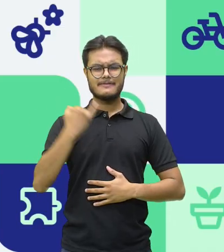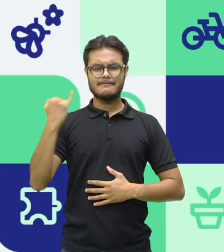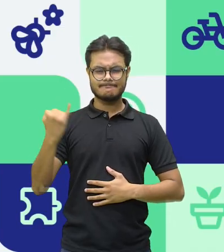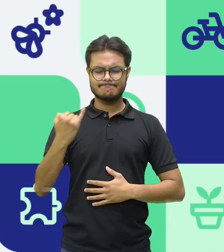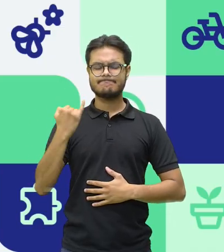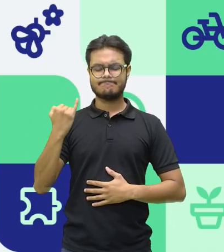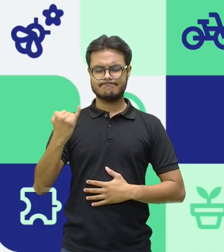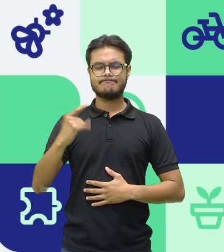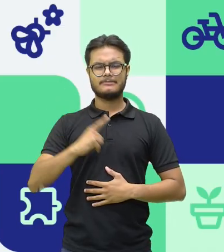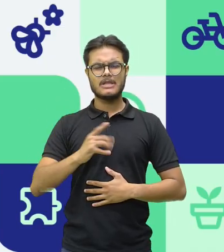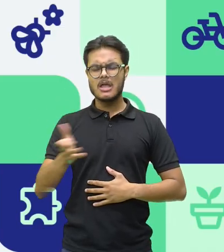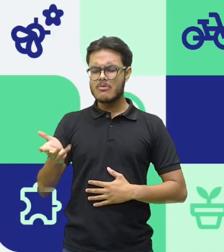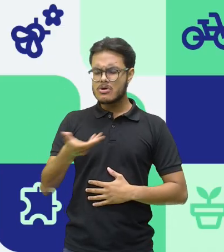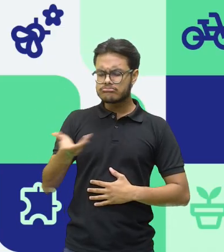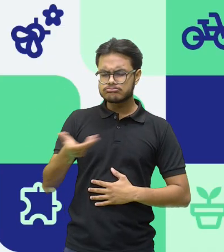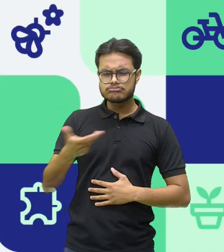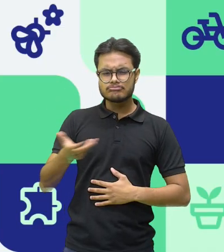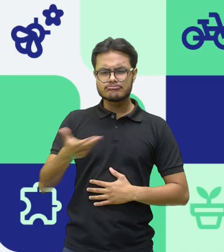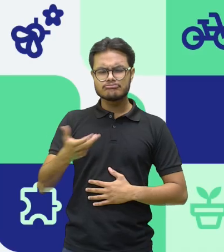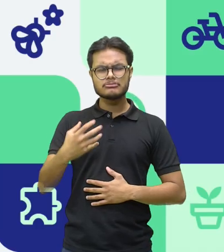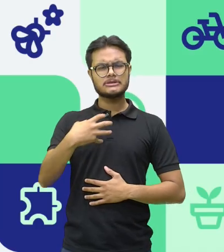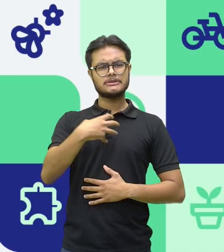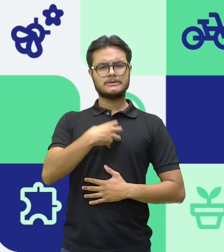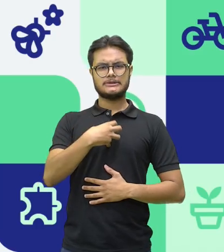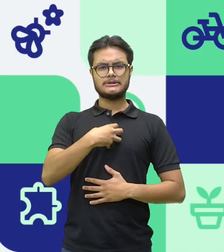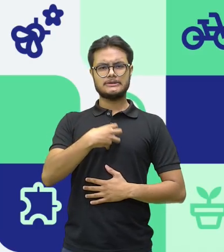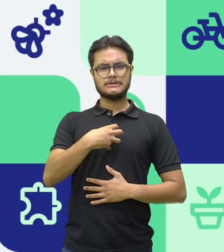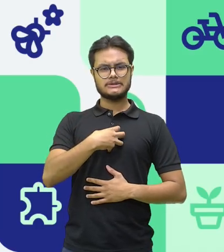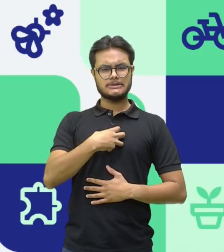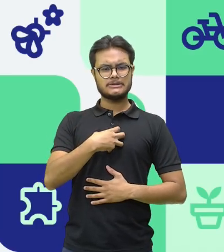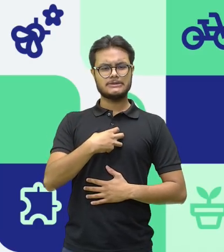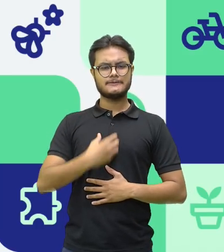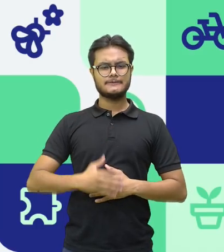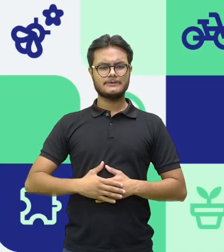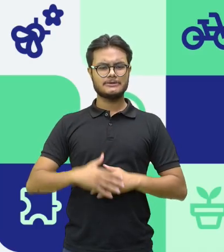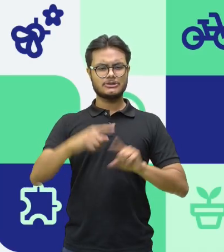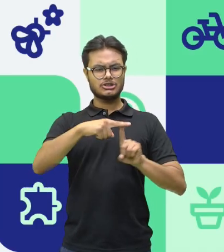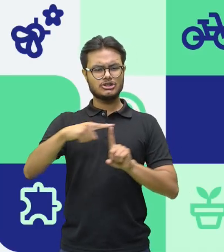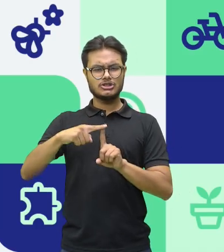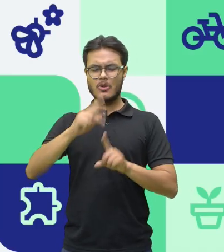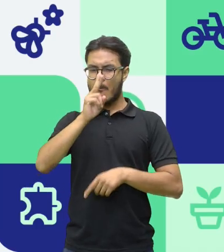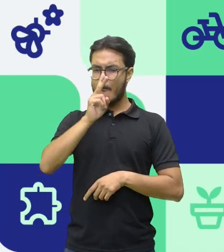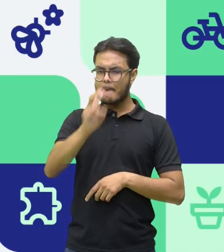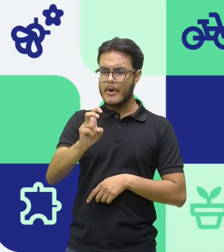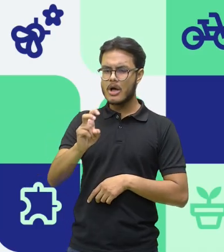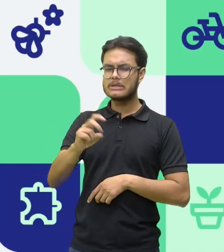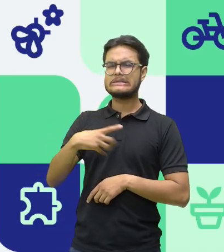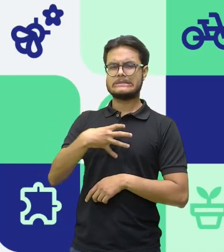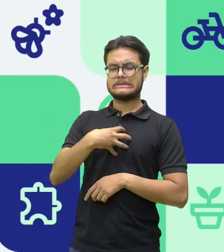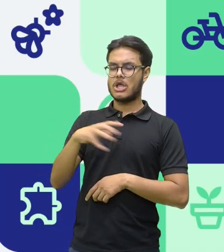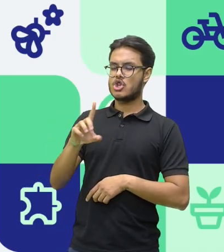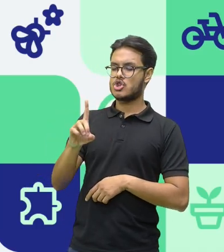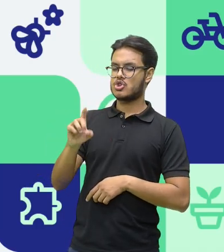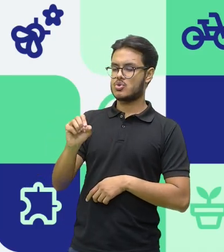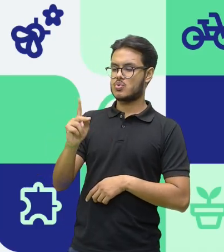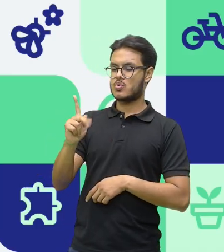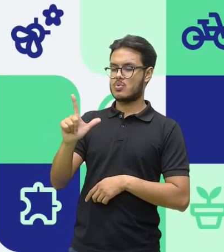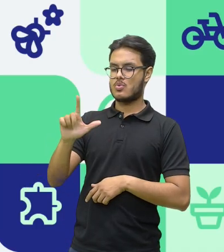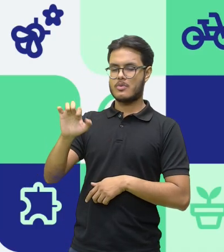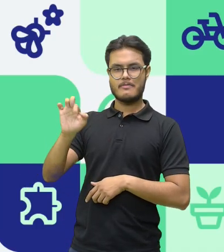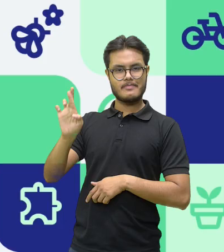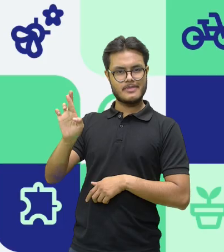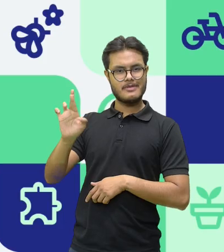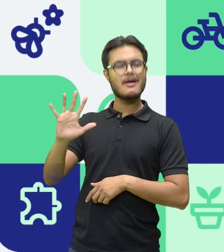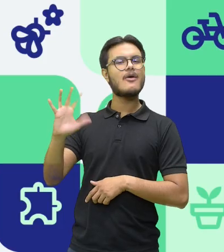isso, a velocidade do som, o nível sonoro, o nível do som, o efeito Doppler é muito importante. É comum aparecer em prova, nesse